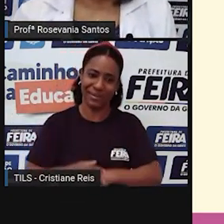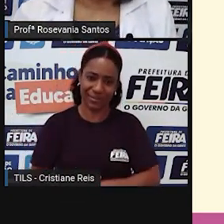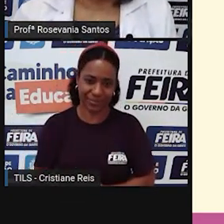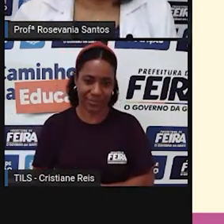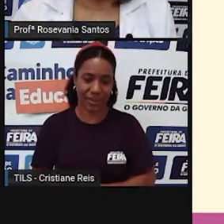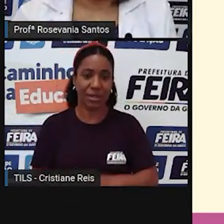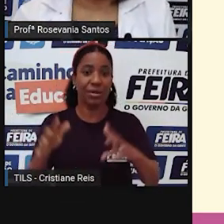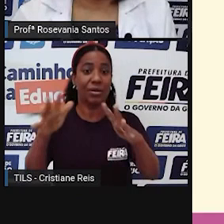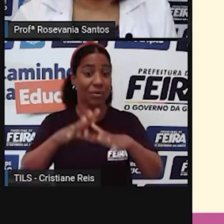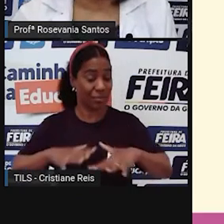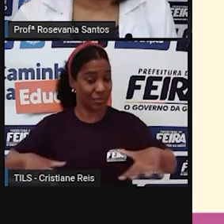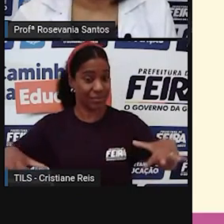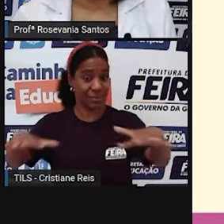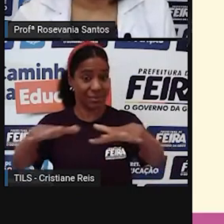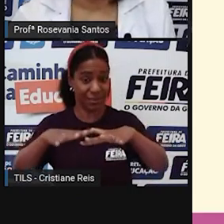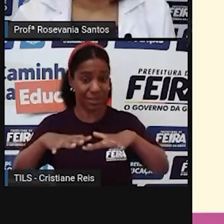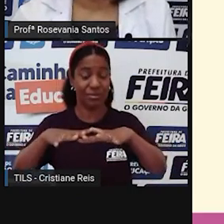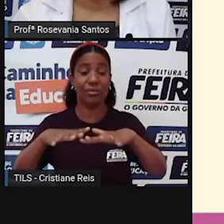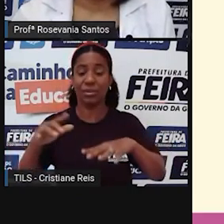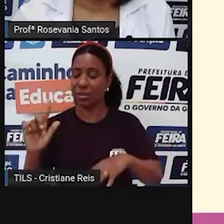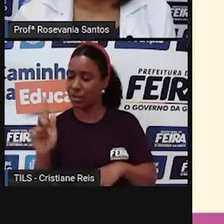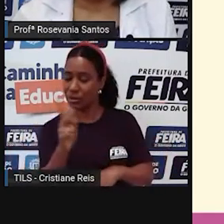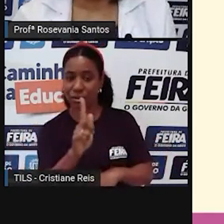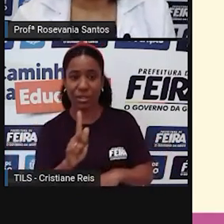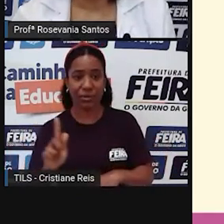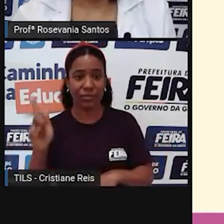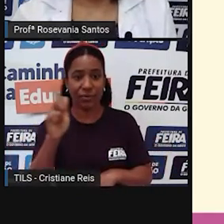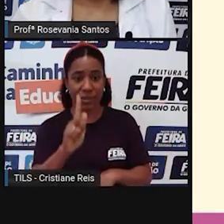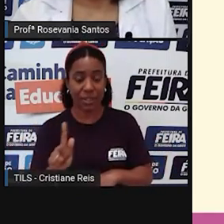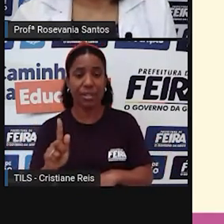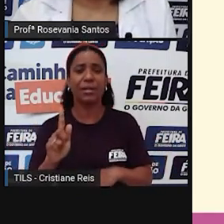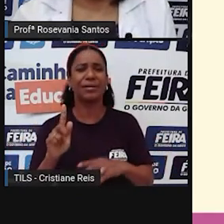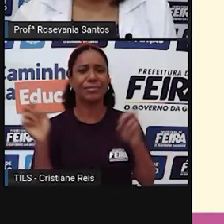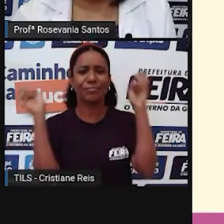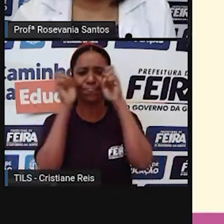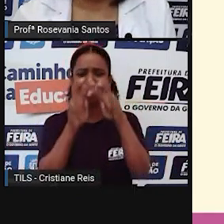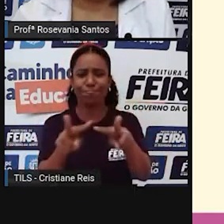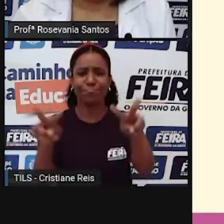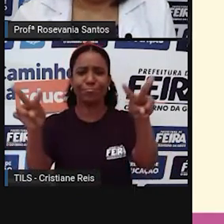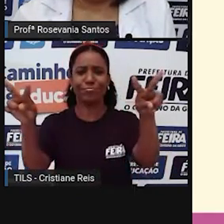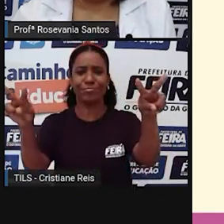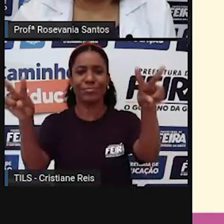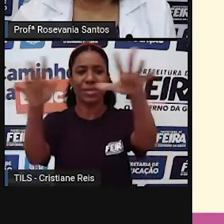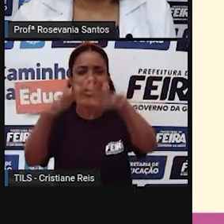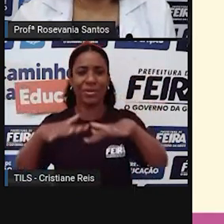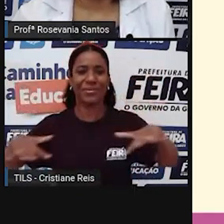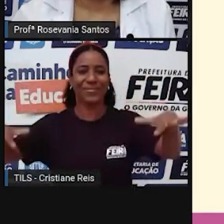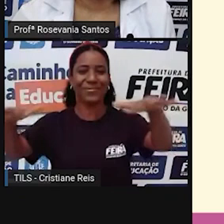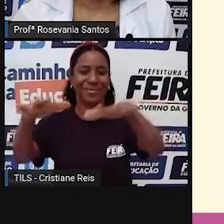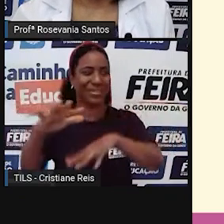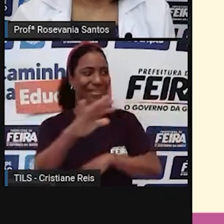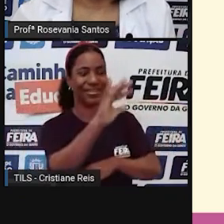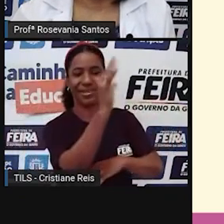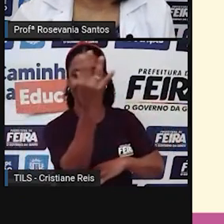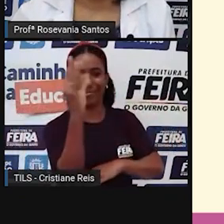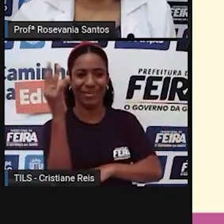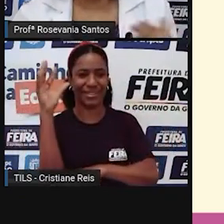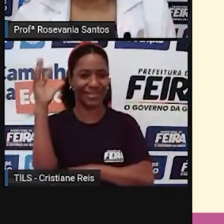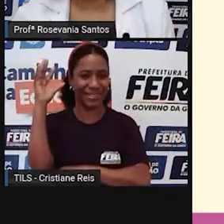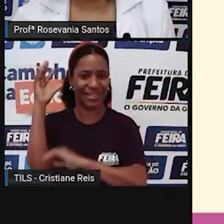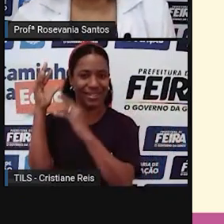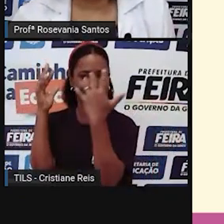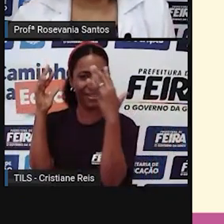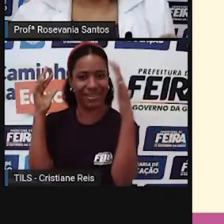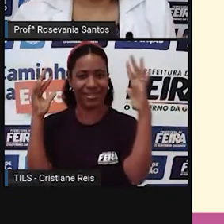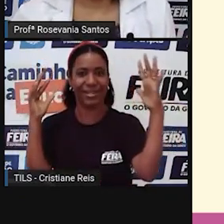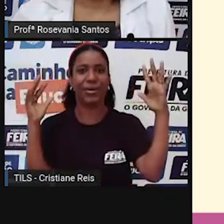espaço geográfico, ele é constituído pelas paisagens. O que seria isso? Eu já botei aqui, né, entre parênteses já